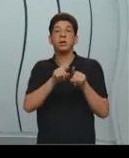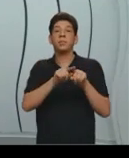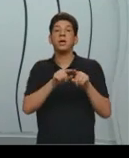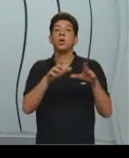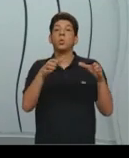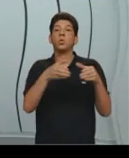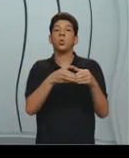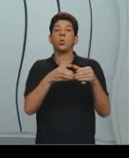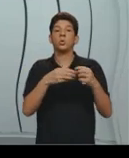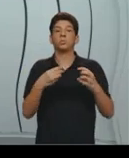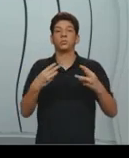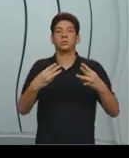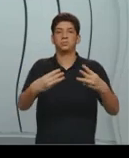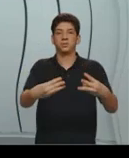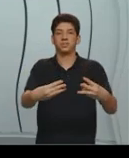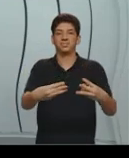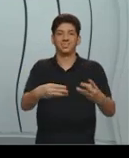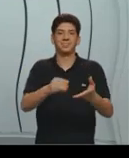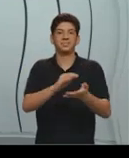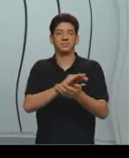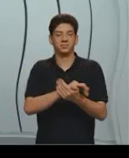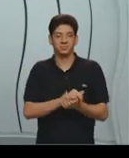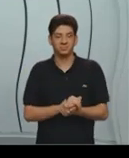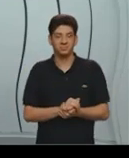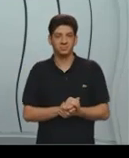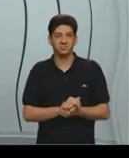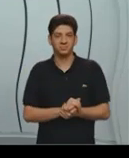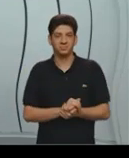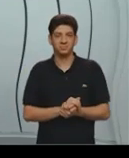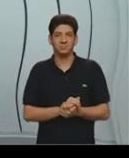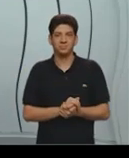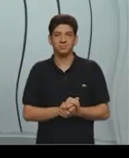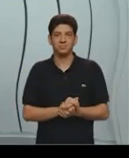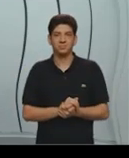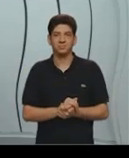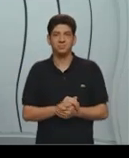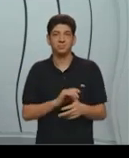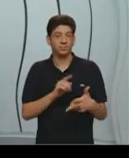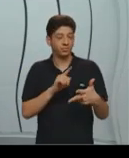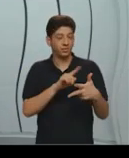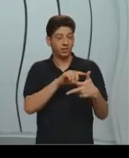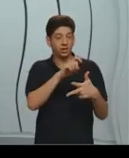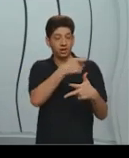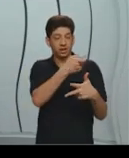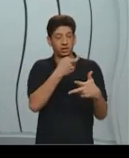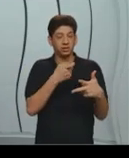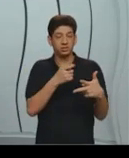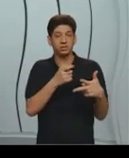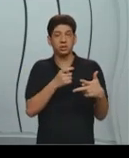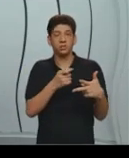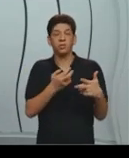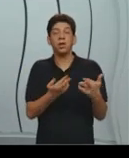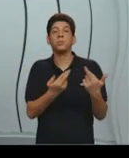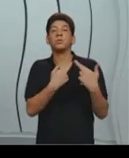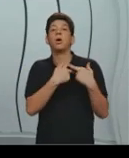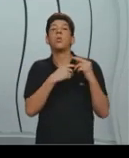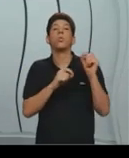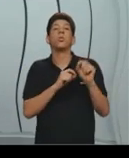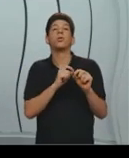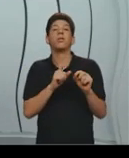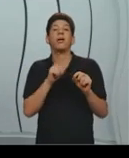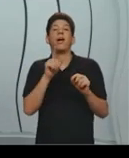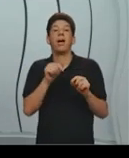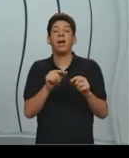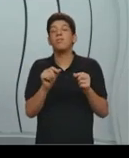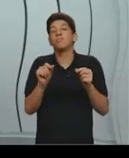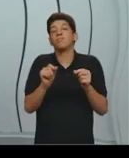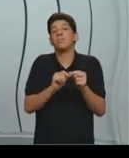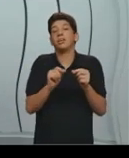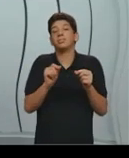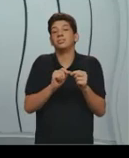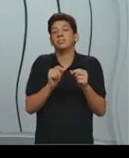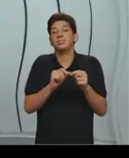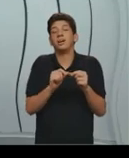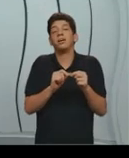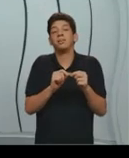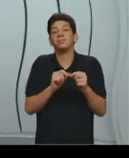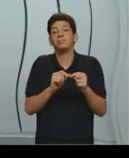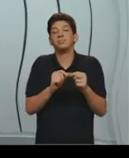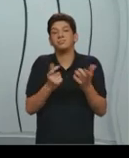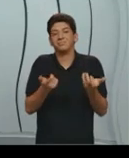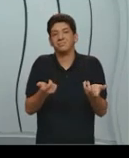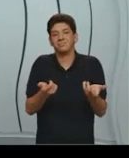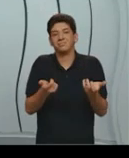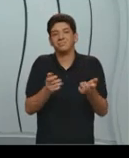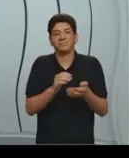né? E aí a função do executivo, acho que o nome é autoexplicativo, né? Ele executa as leis. Óbvio